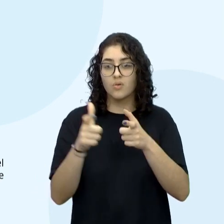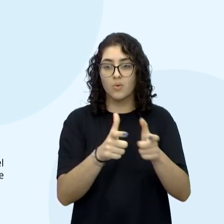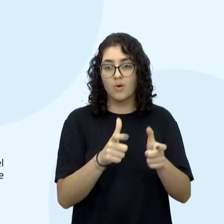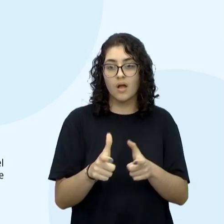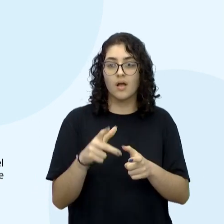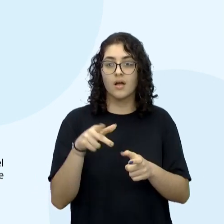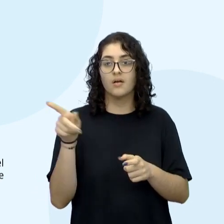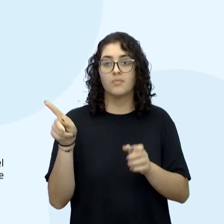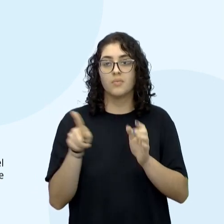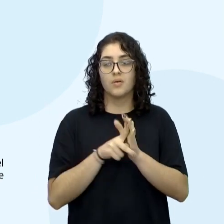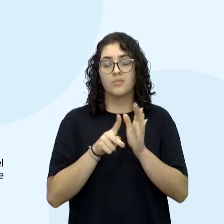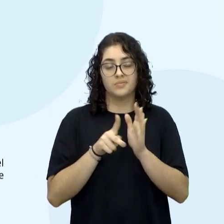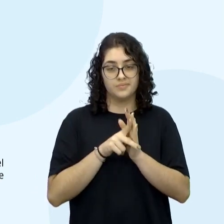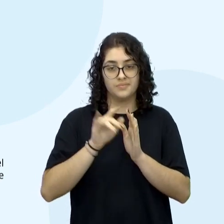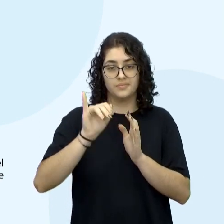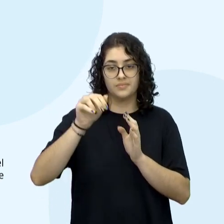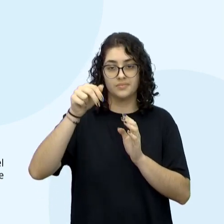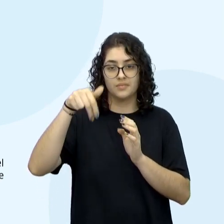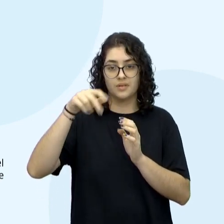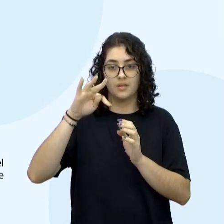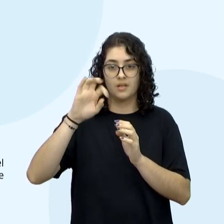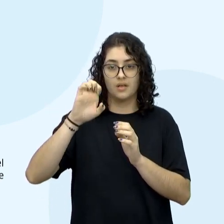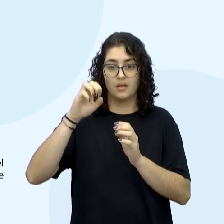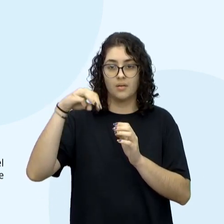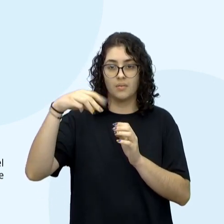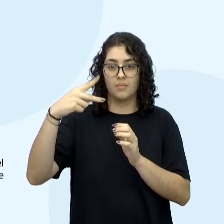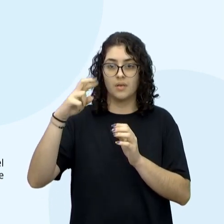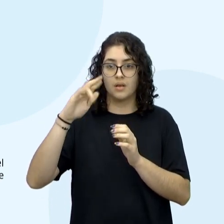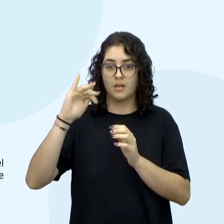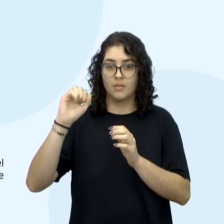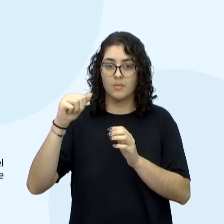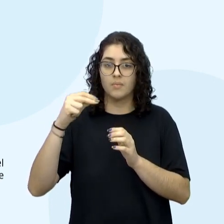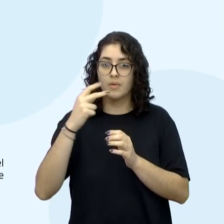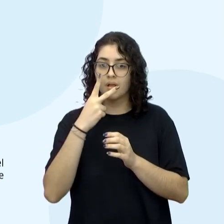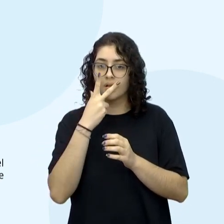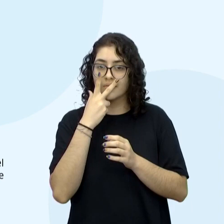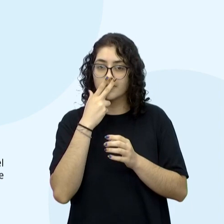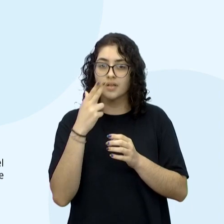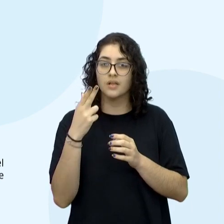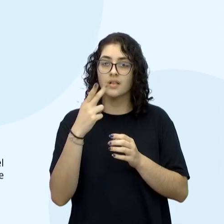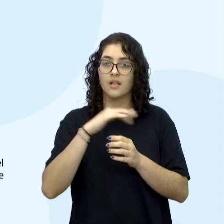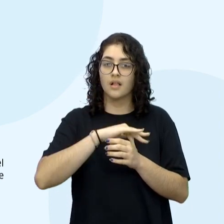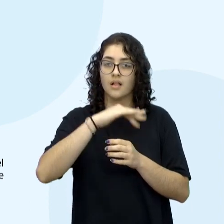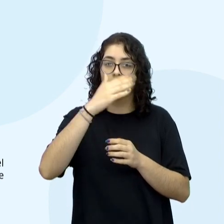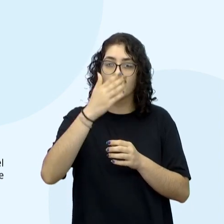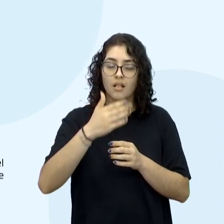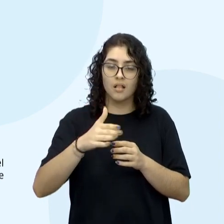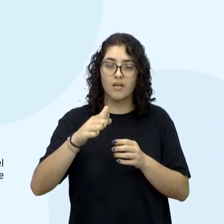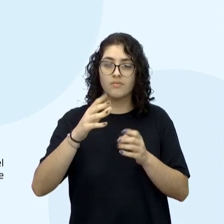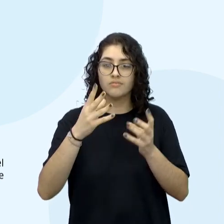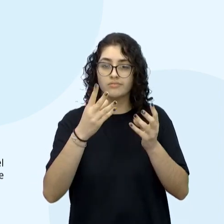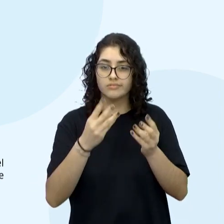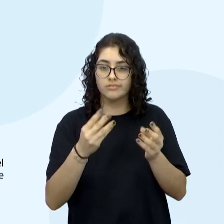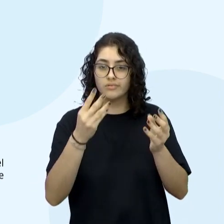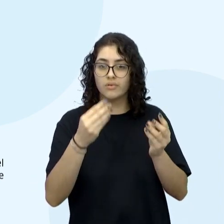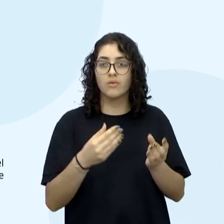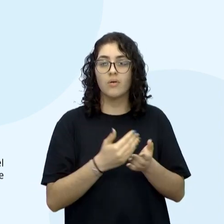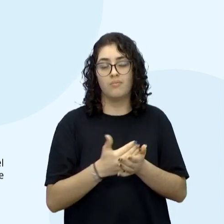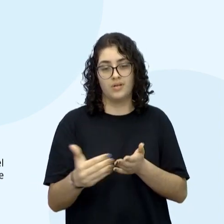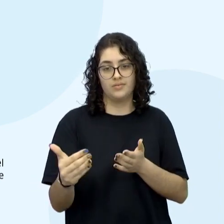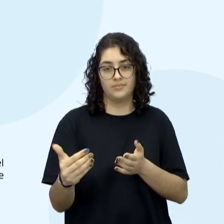E justamente isso vai ocasionar o desgaste do relevo. Os principais agentes de quando a gente fala sobre